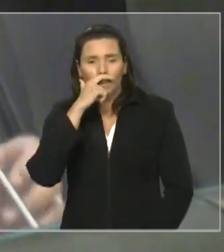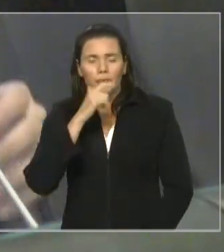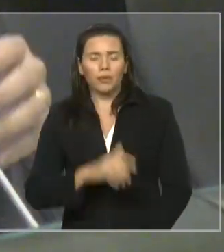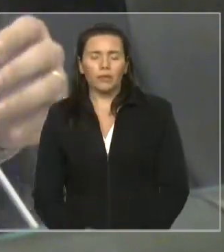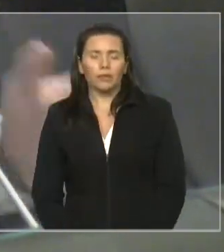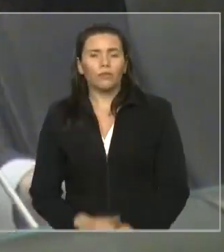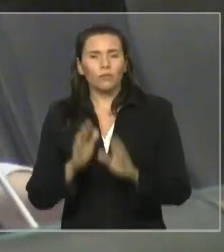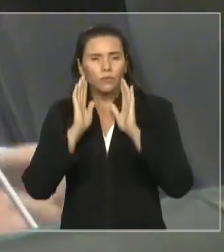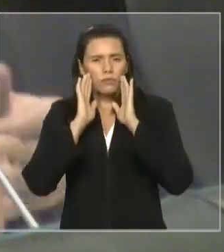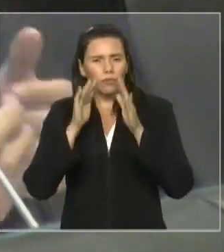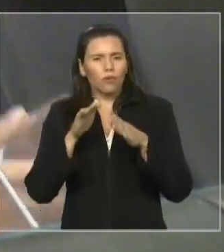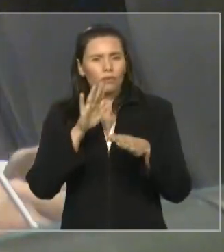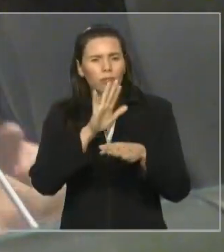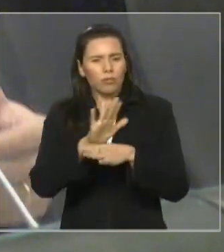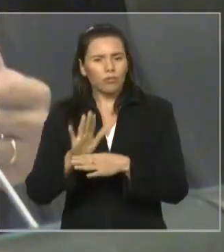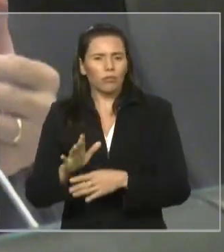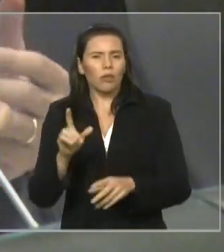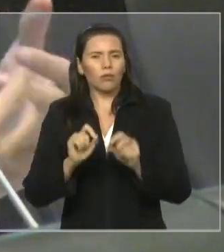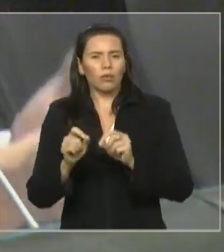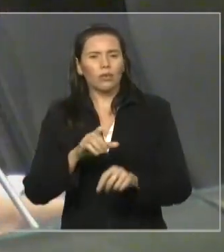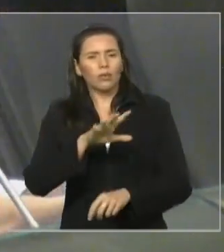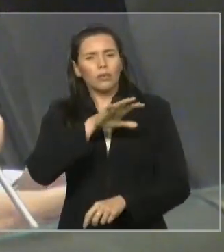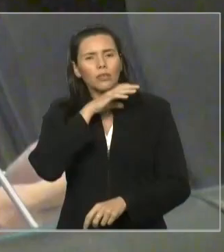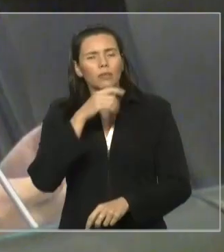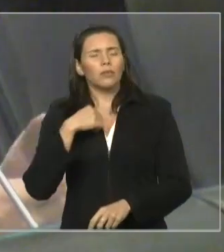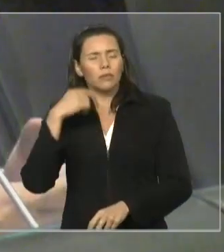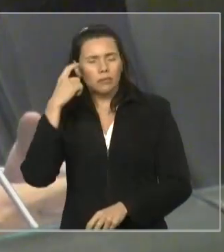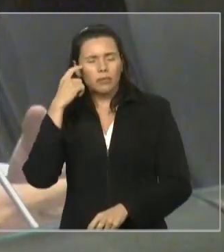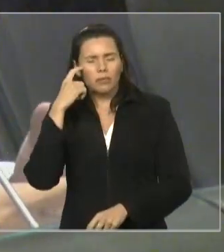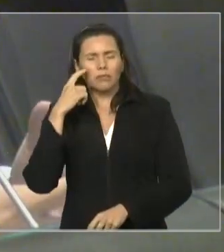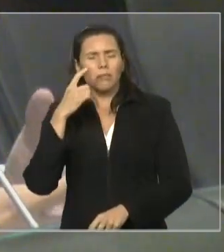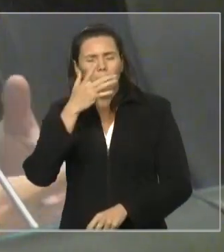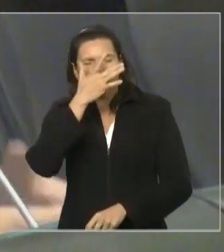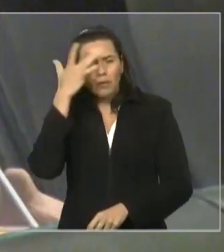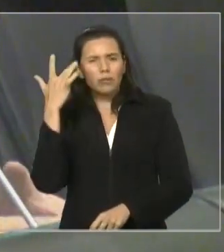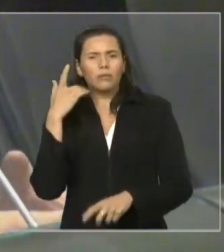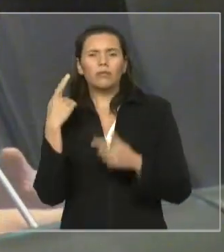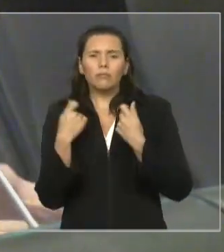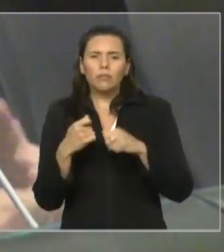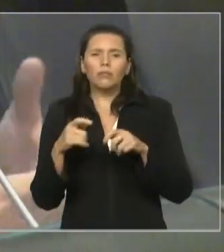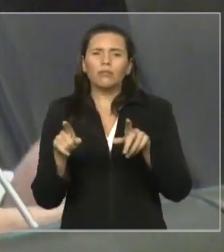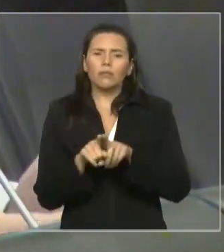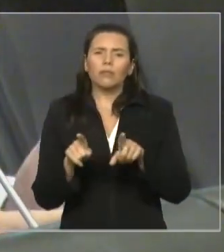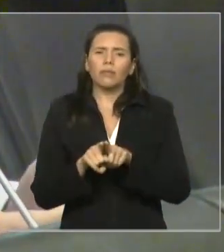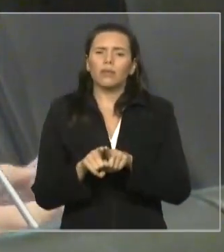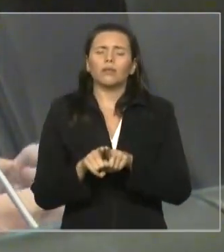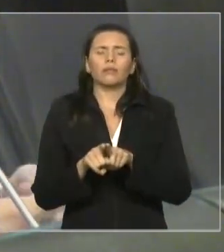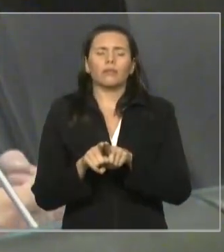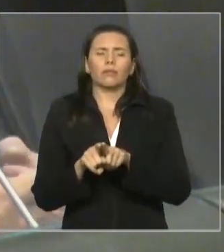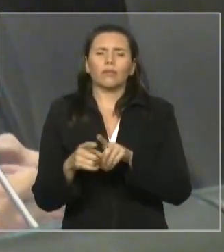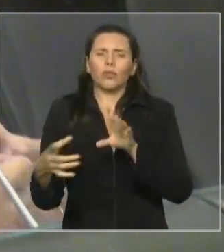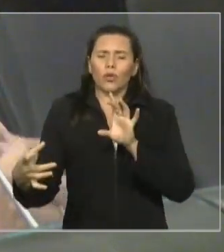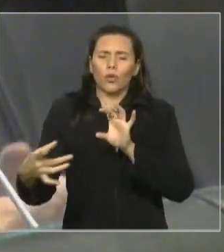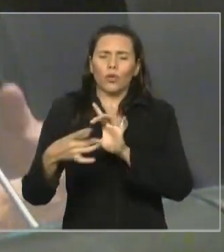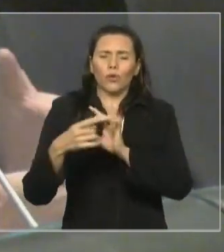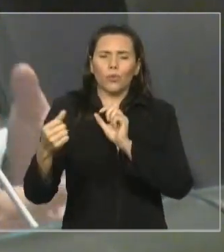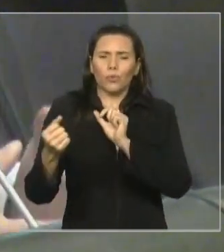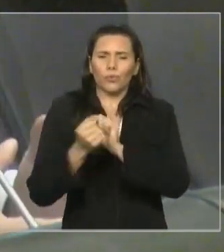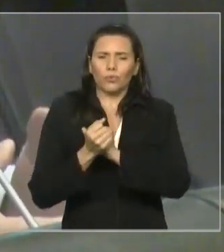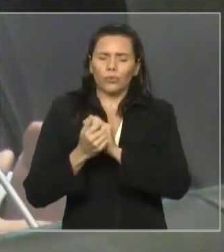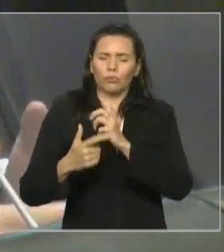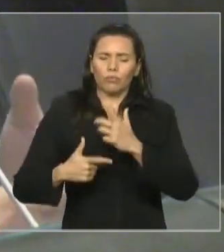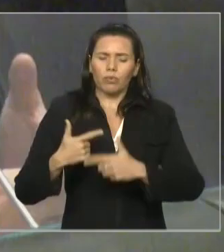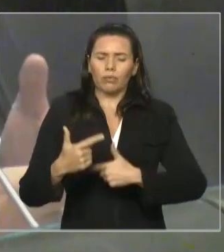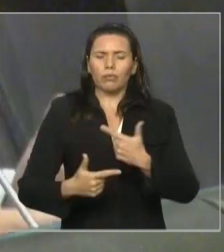animal. E é isso, acho que mais pessoas têm que entrar nesse sentido, nesse cenário, para discutir